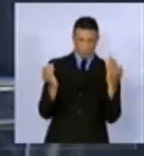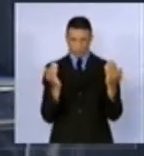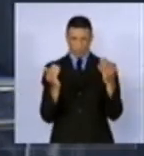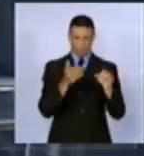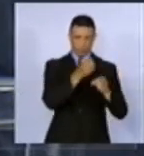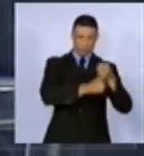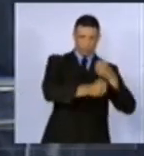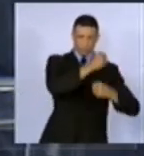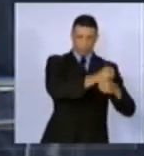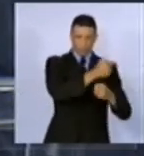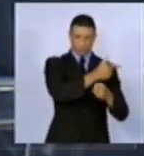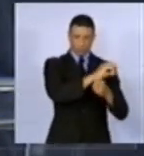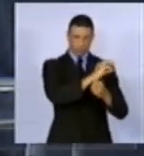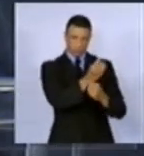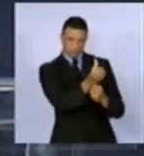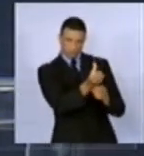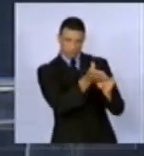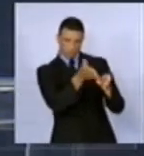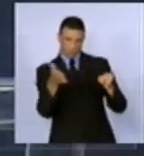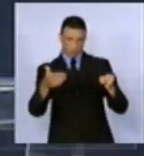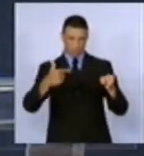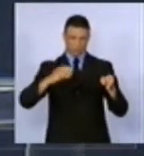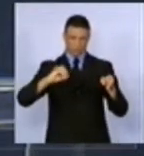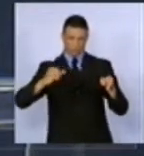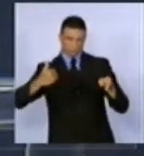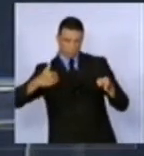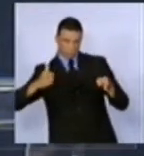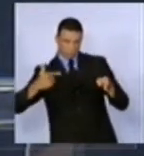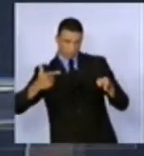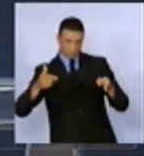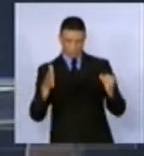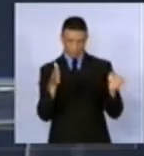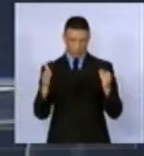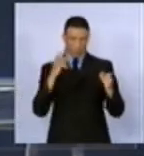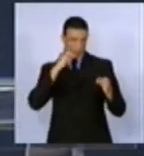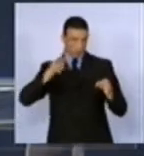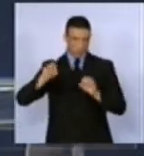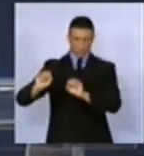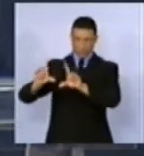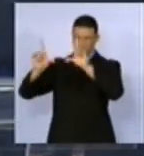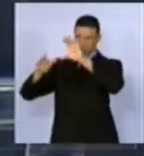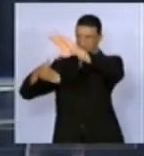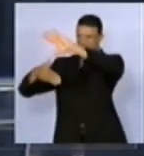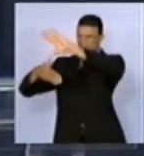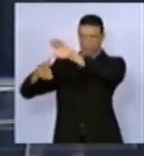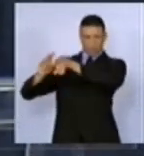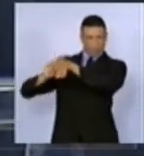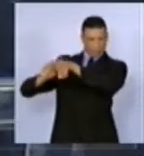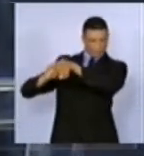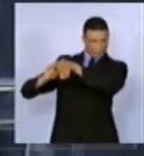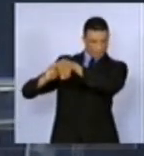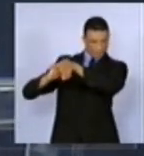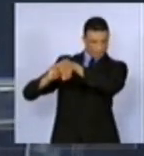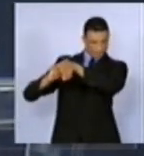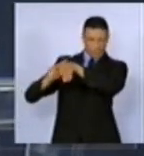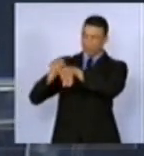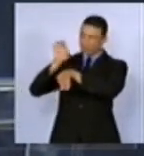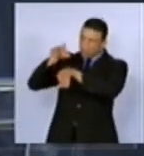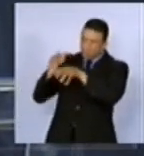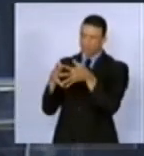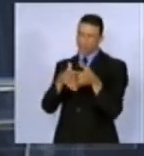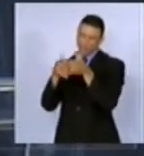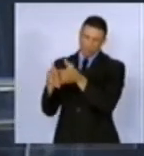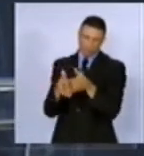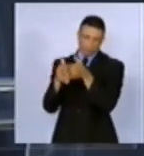anos 2006/2012 a gente fica o mapa vai ficando bem mais verde ou seja muita área no Estado de São Paulo vem sendo acolhida com